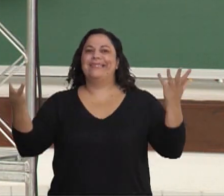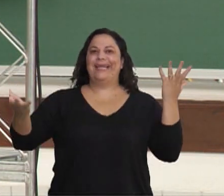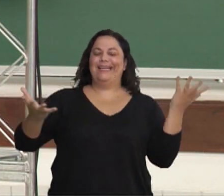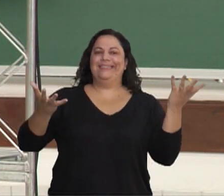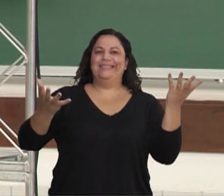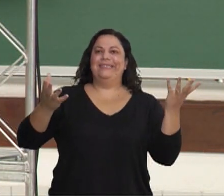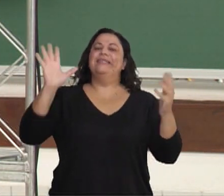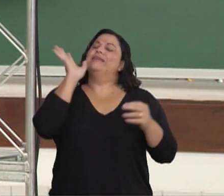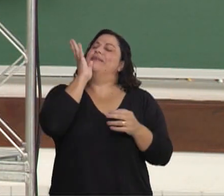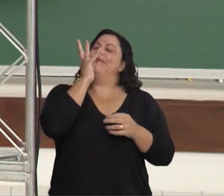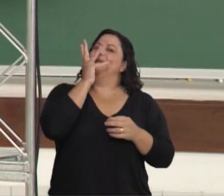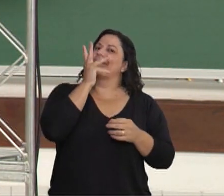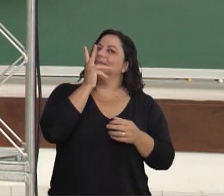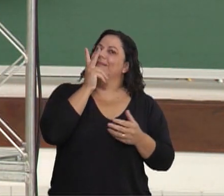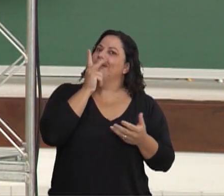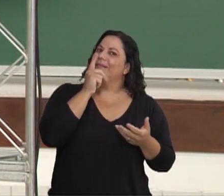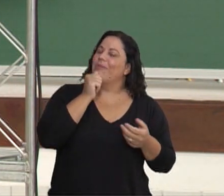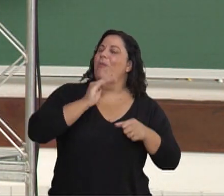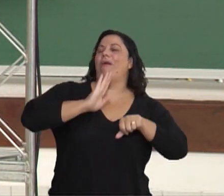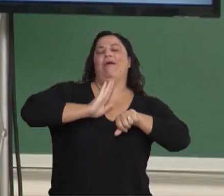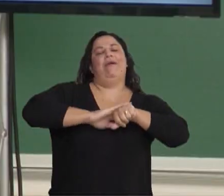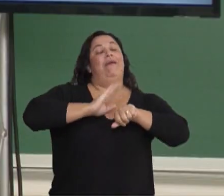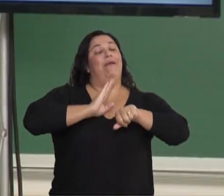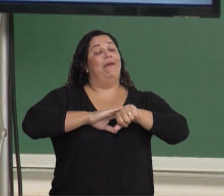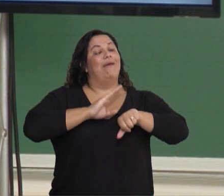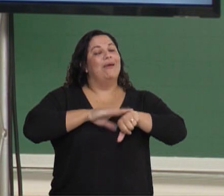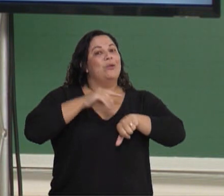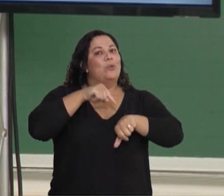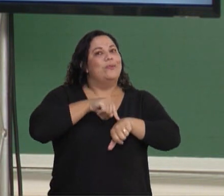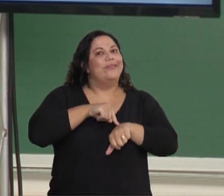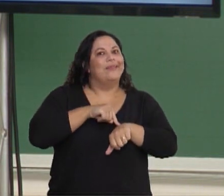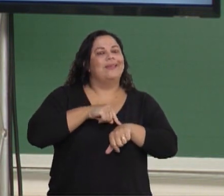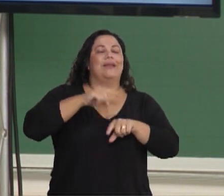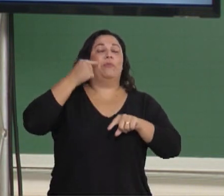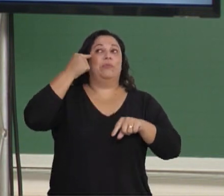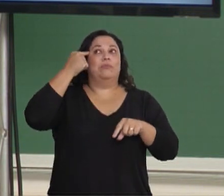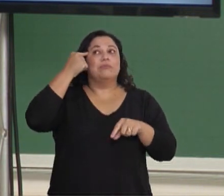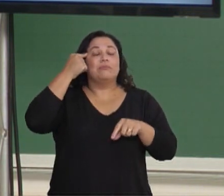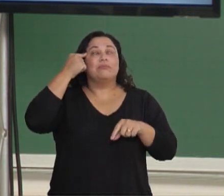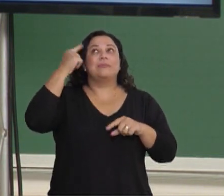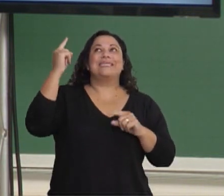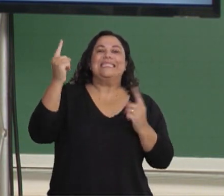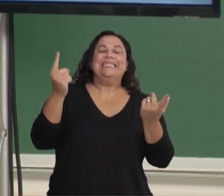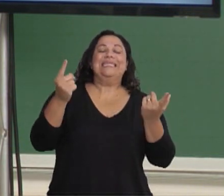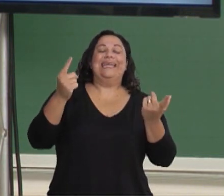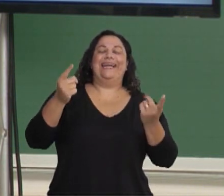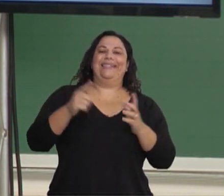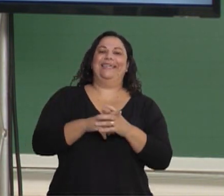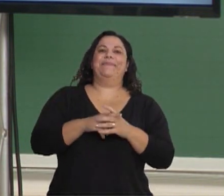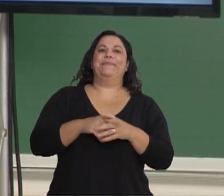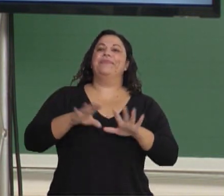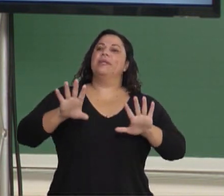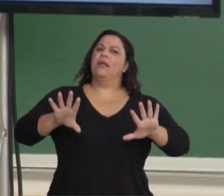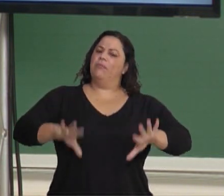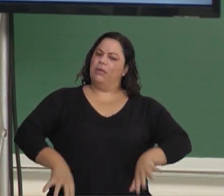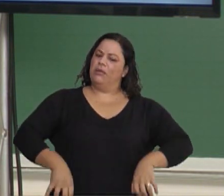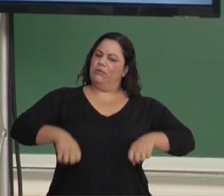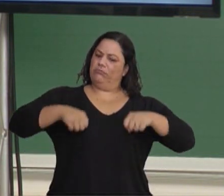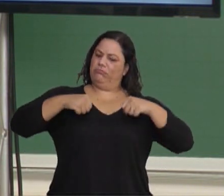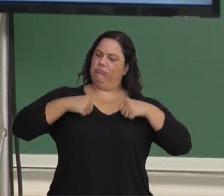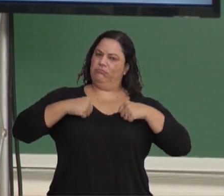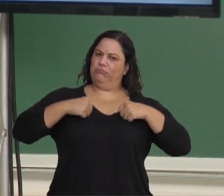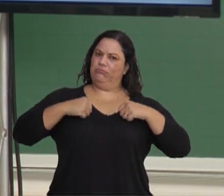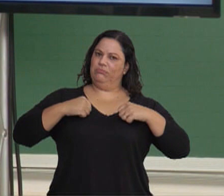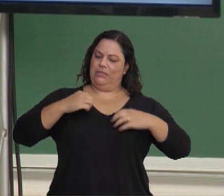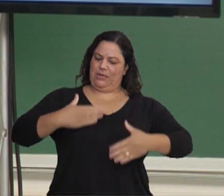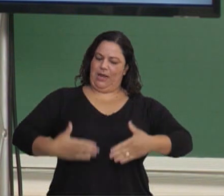vai demorar um certo intervalo de tempo para que você tenha, então, essa ideia do aquecimento para que você consiga estar mantendo a estrutura. É